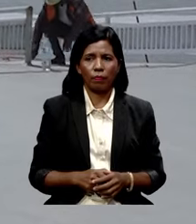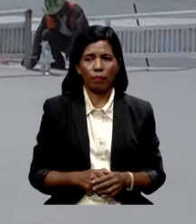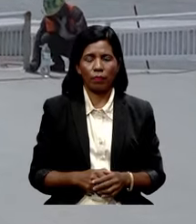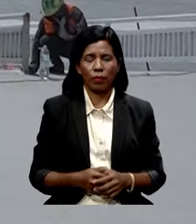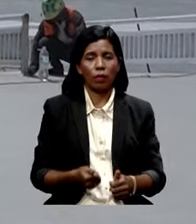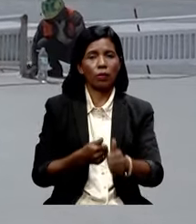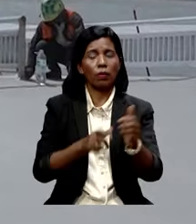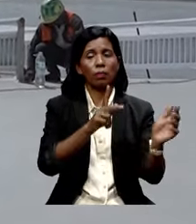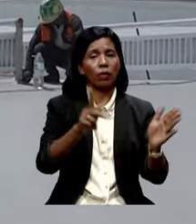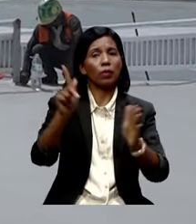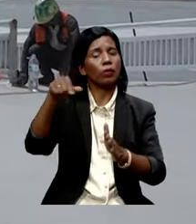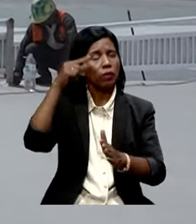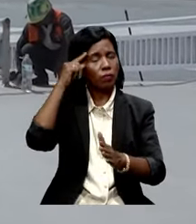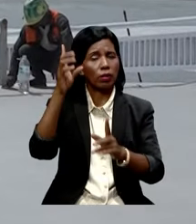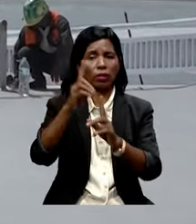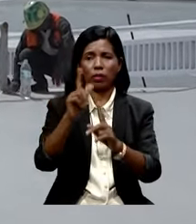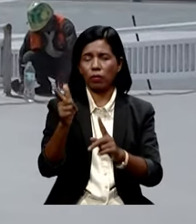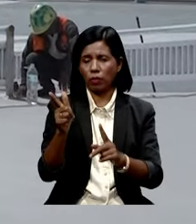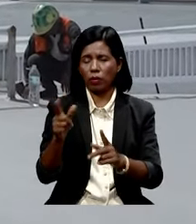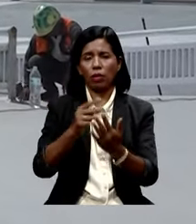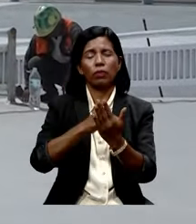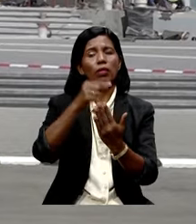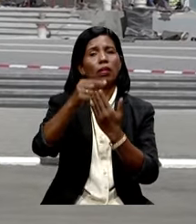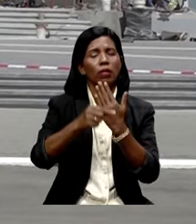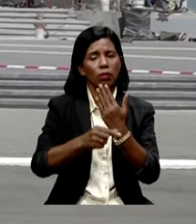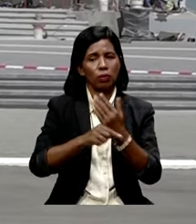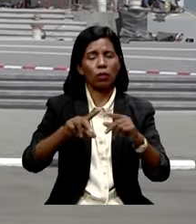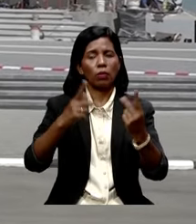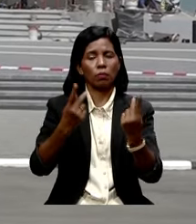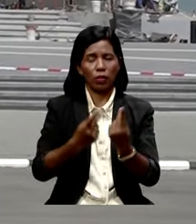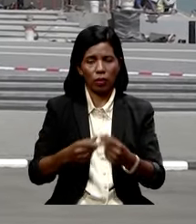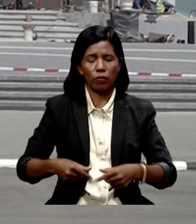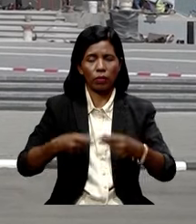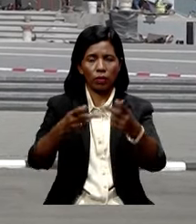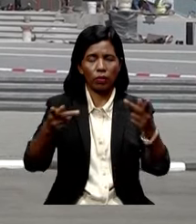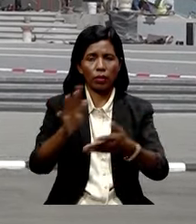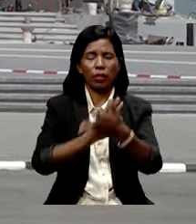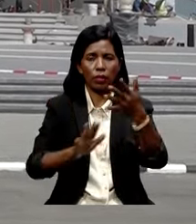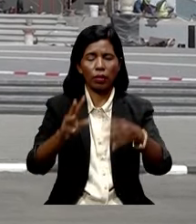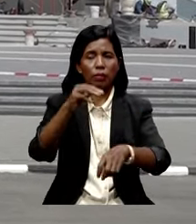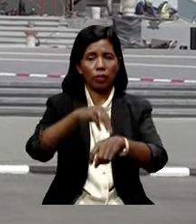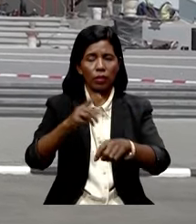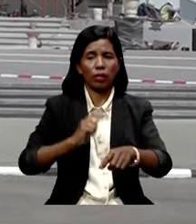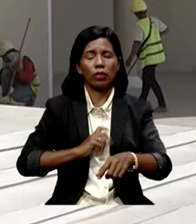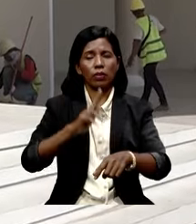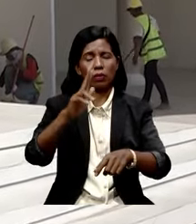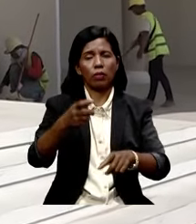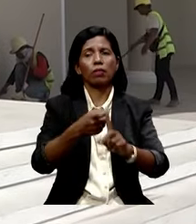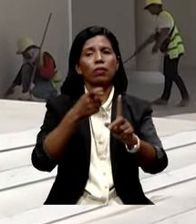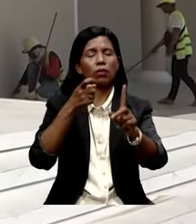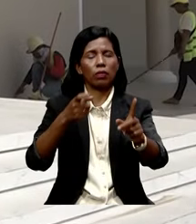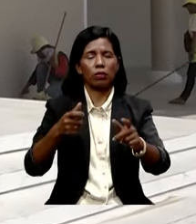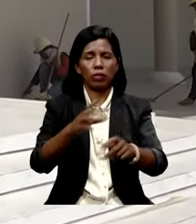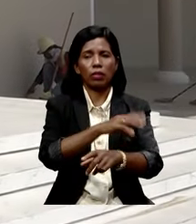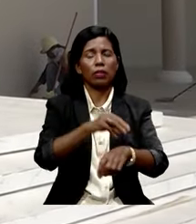Tuir plano Governu Iha Loron Ruanulu Fulan Augusto, Companhia Entrega na Fatin Seleberasaun Misa Iha Tasi Tolu, lebe composto husi